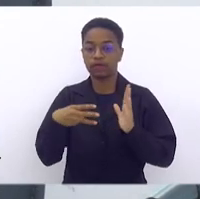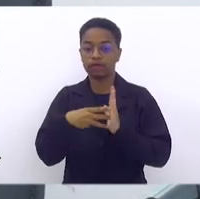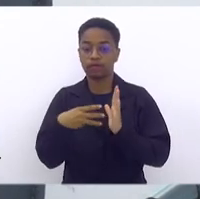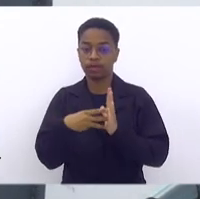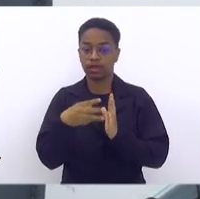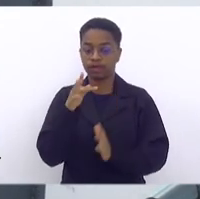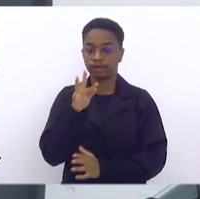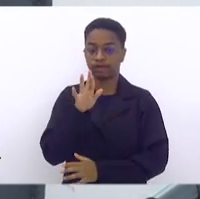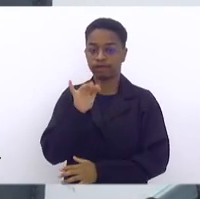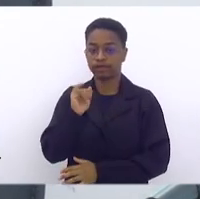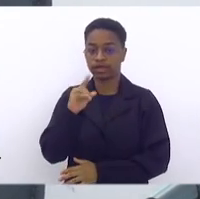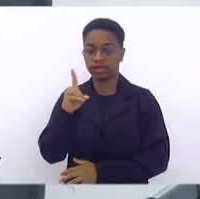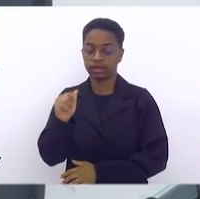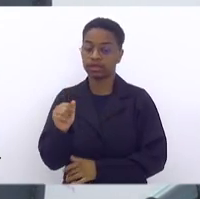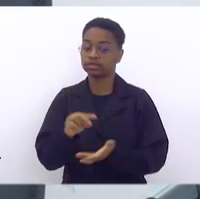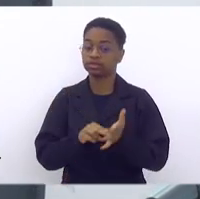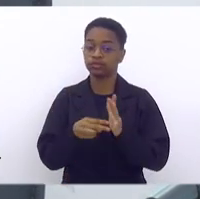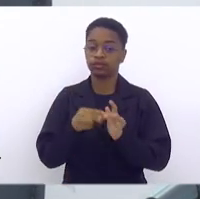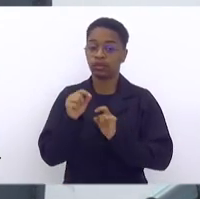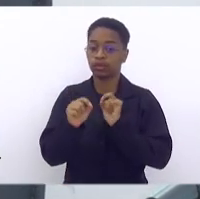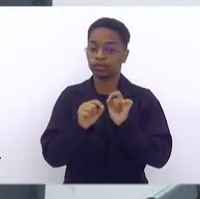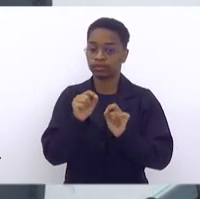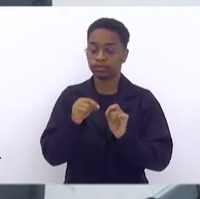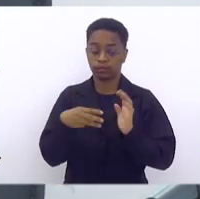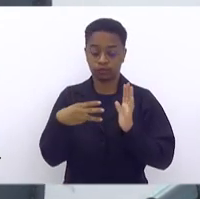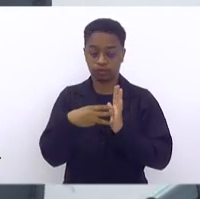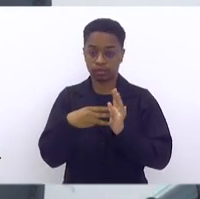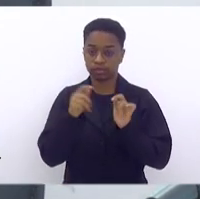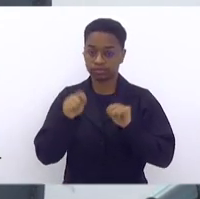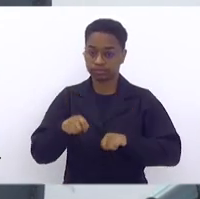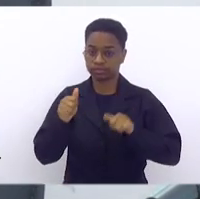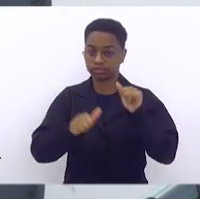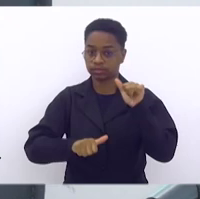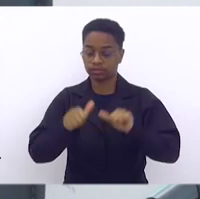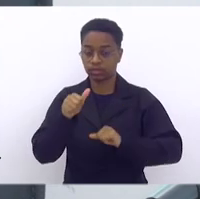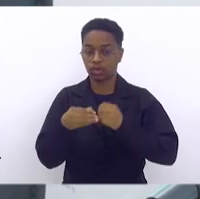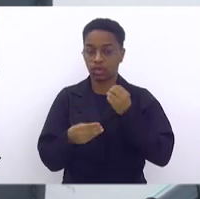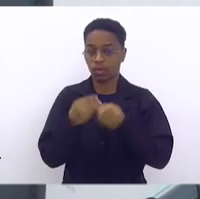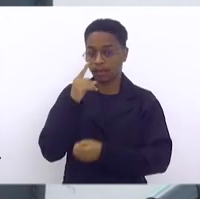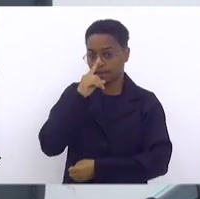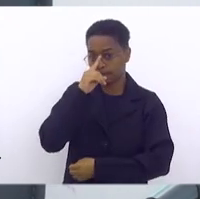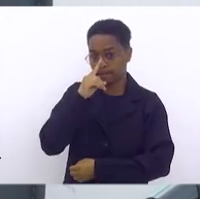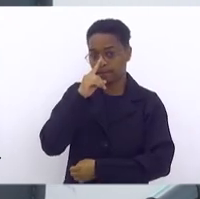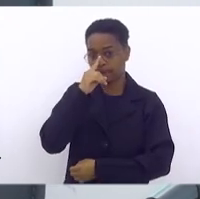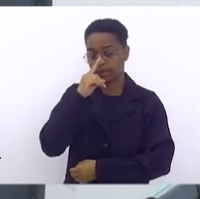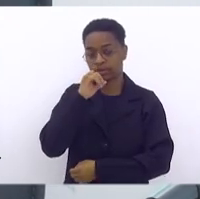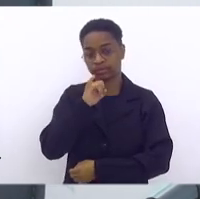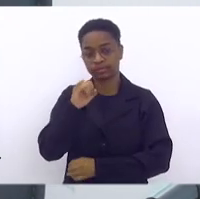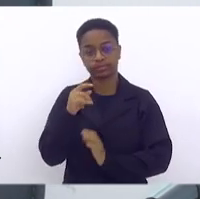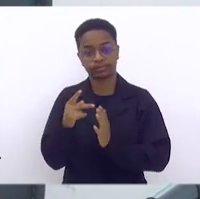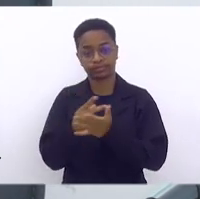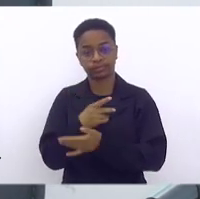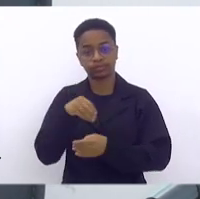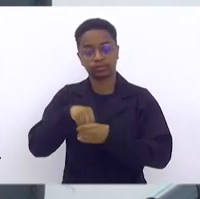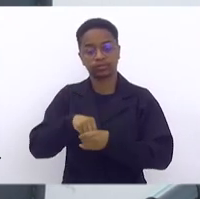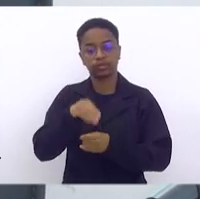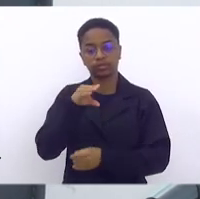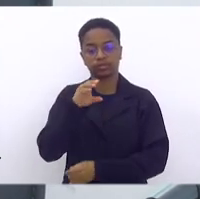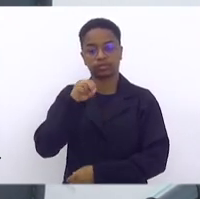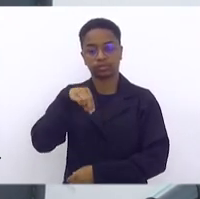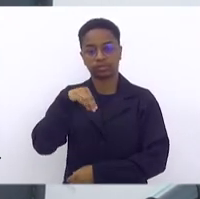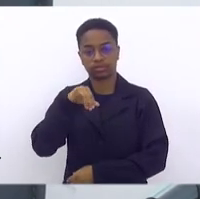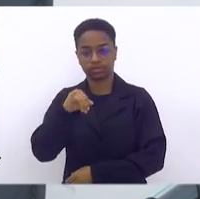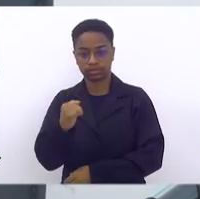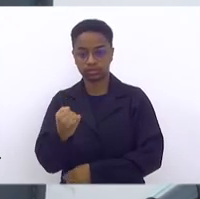FRIDA, que nada mais é do que um formulário de avaliação de risco idealizado pelo CNJ. Então,